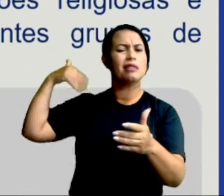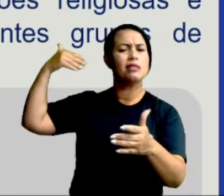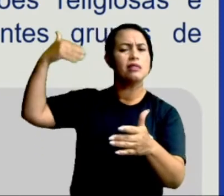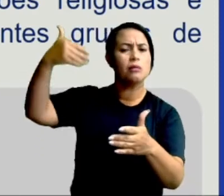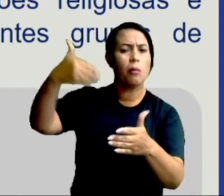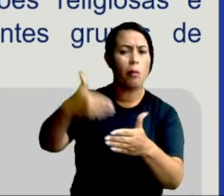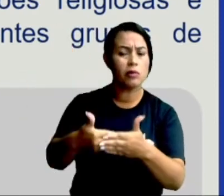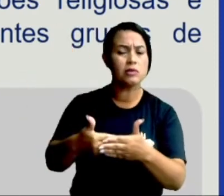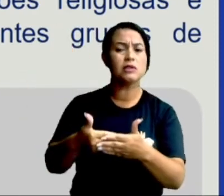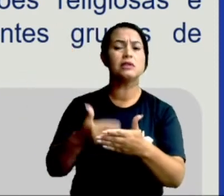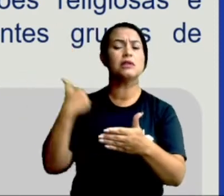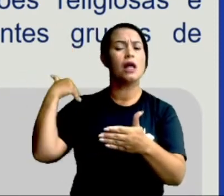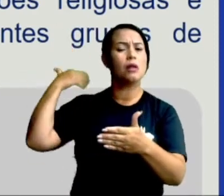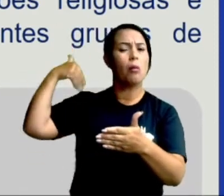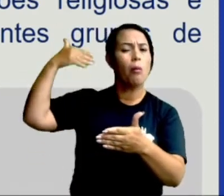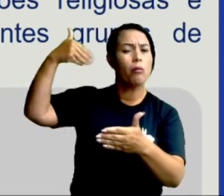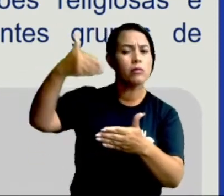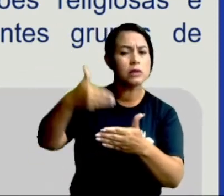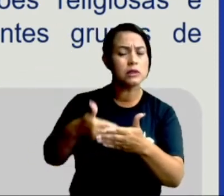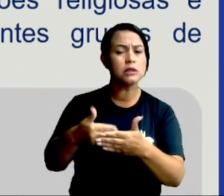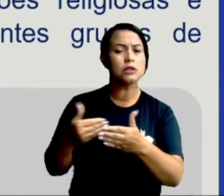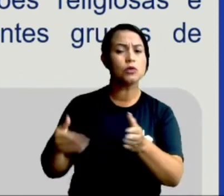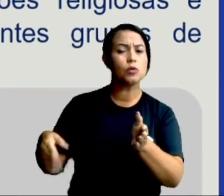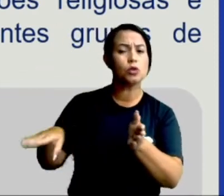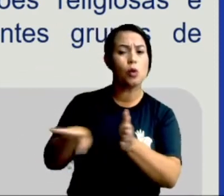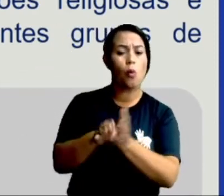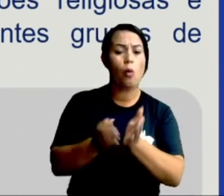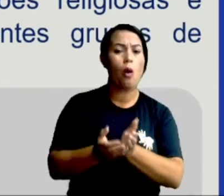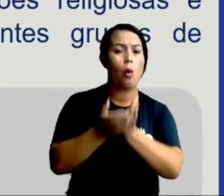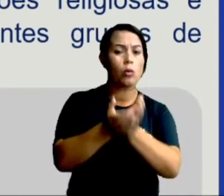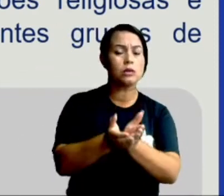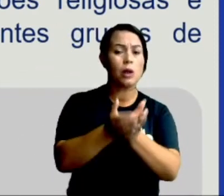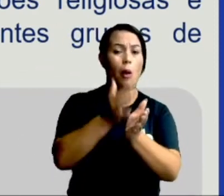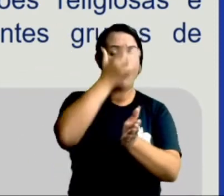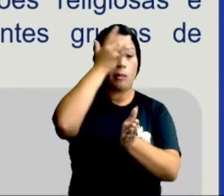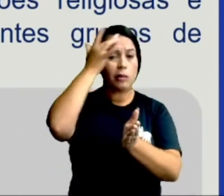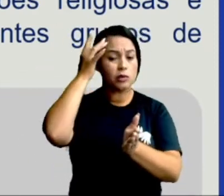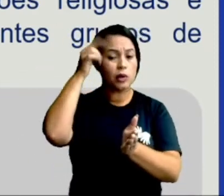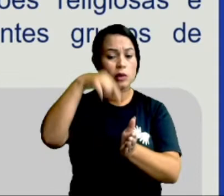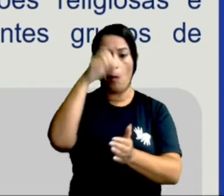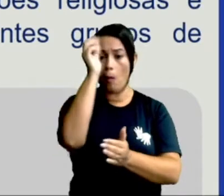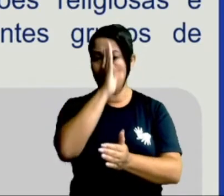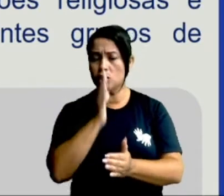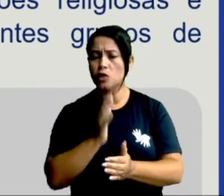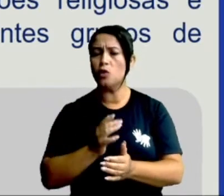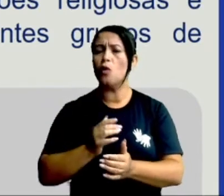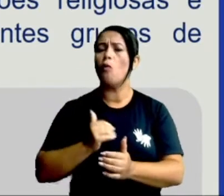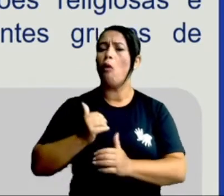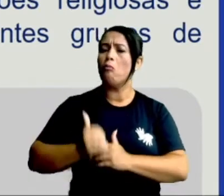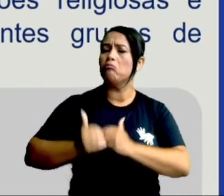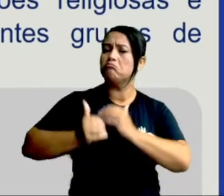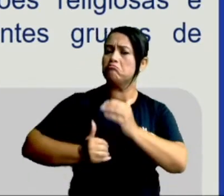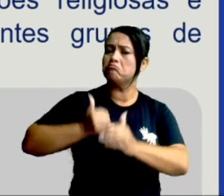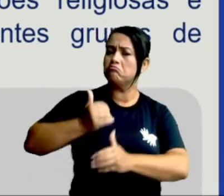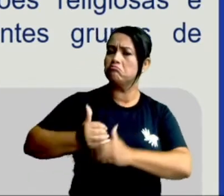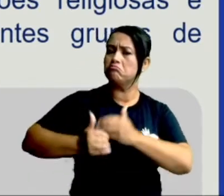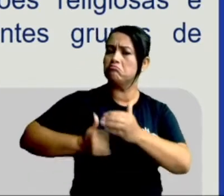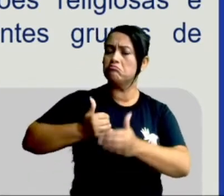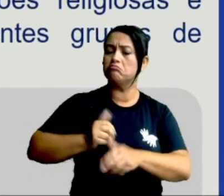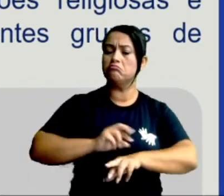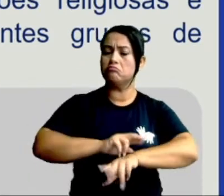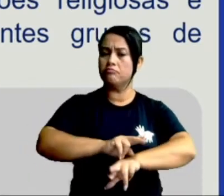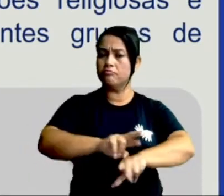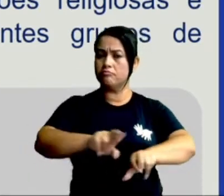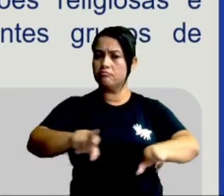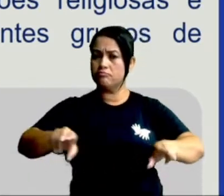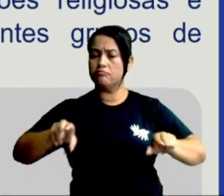nosso país, desde o início lá da colonização do Brasil, foi se formando essa diversidade cultural pelos